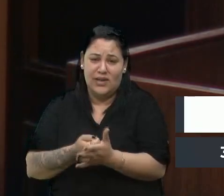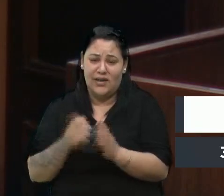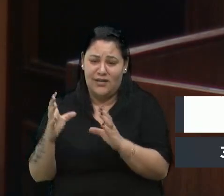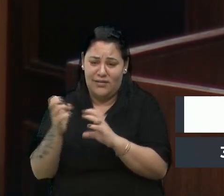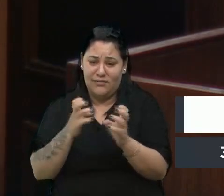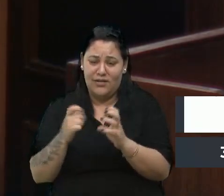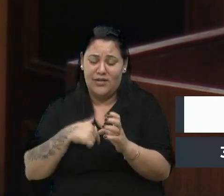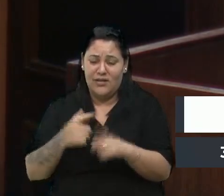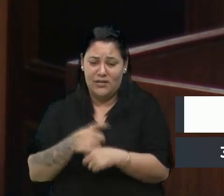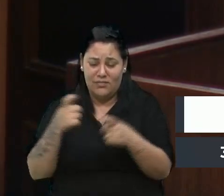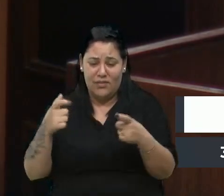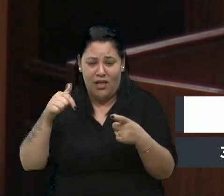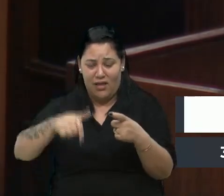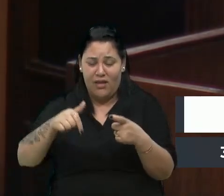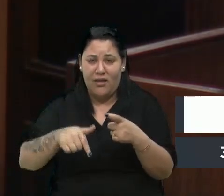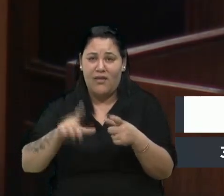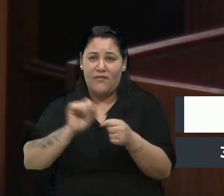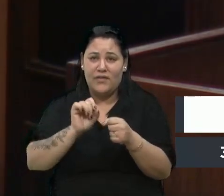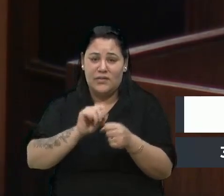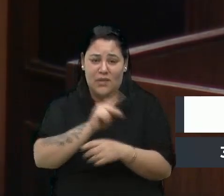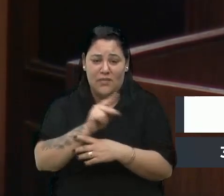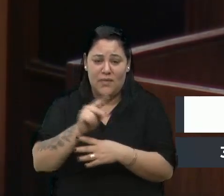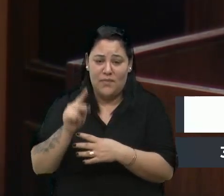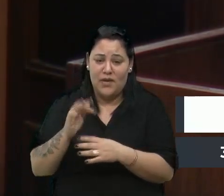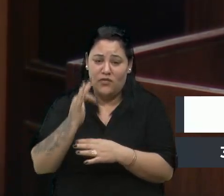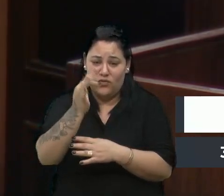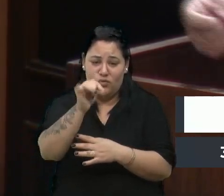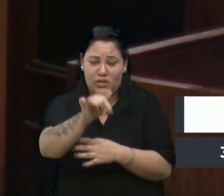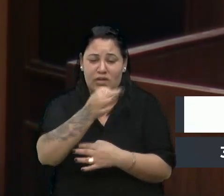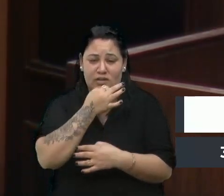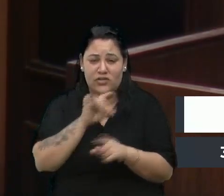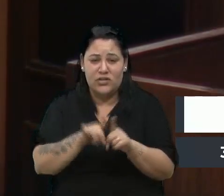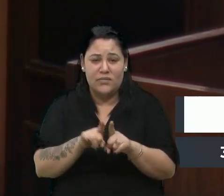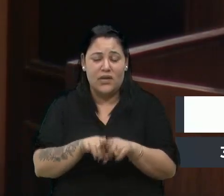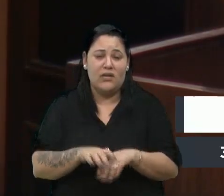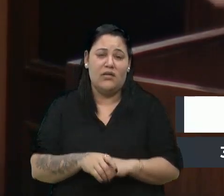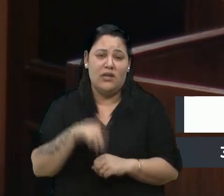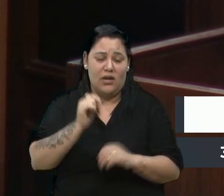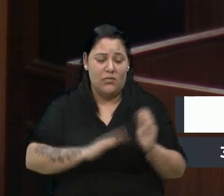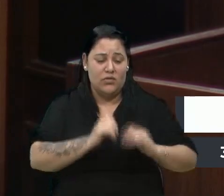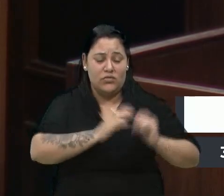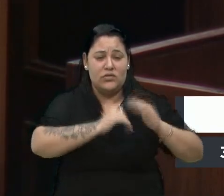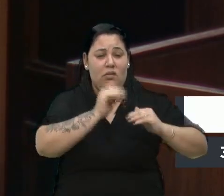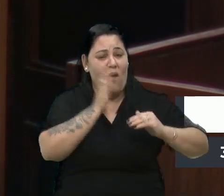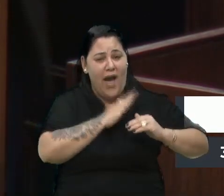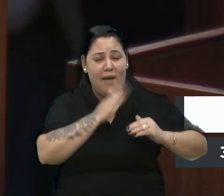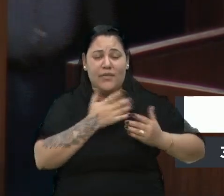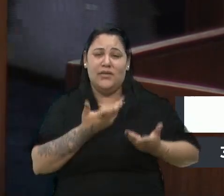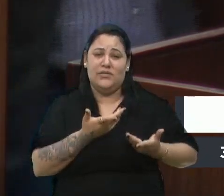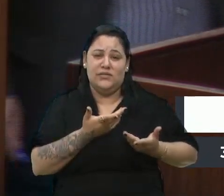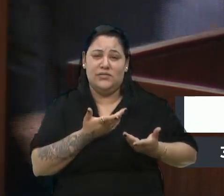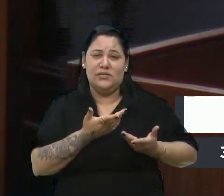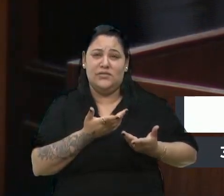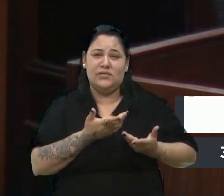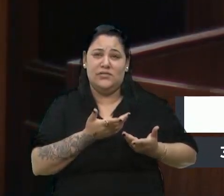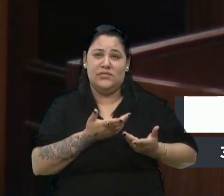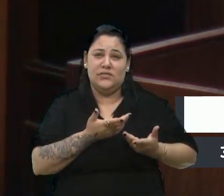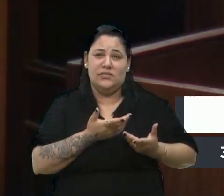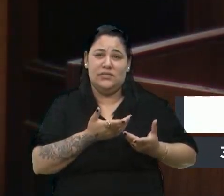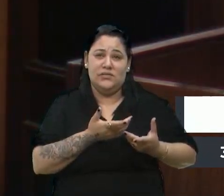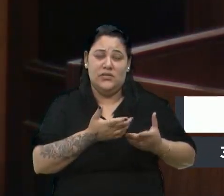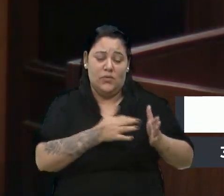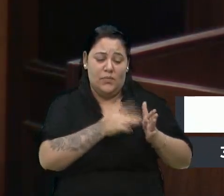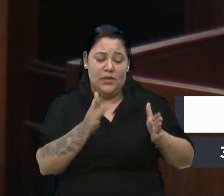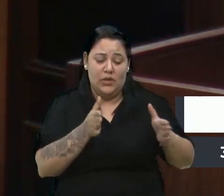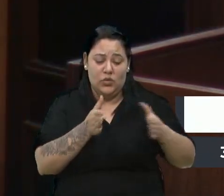ser feitas pelas PPPs futuramente, que é uma construção que ela é de curto